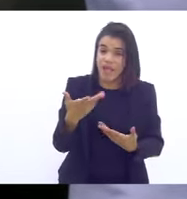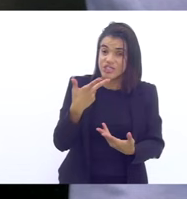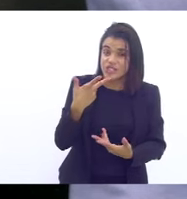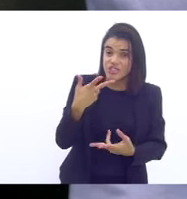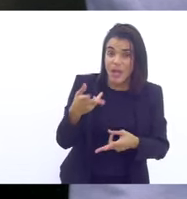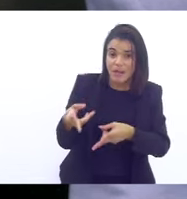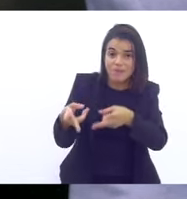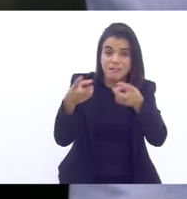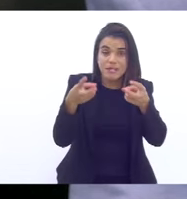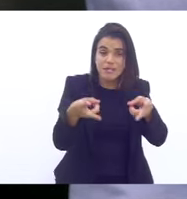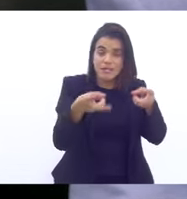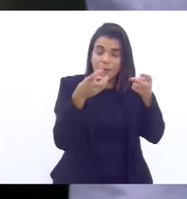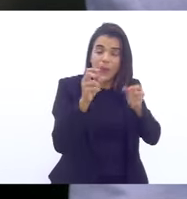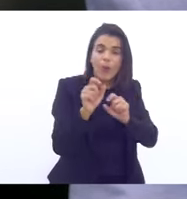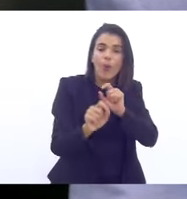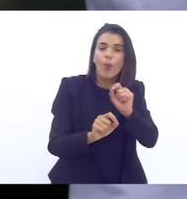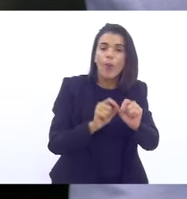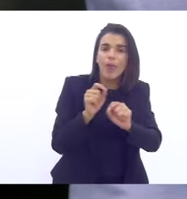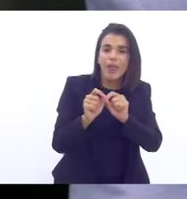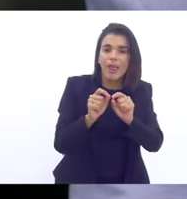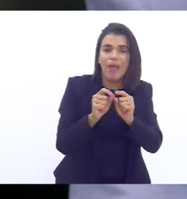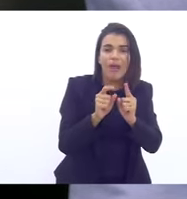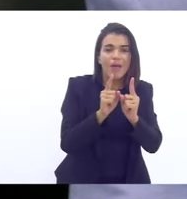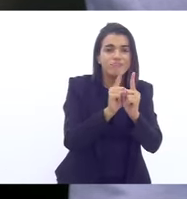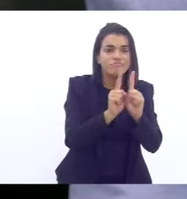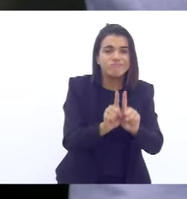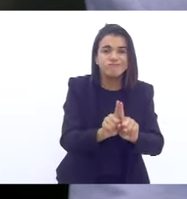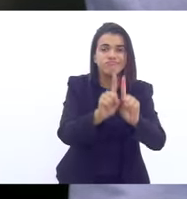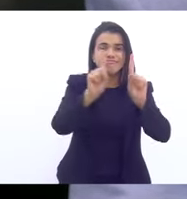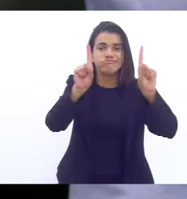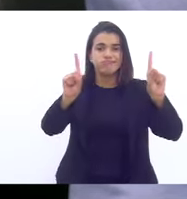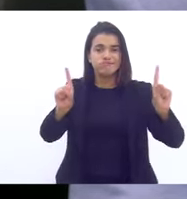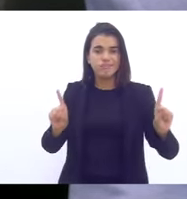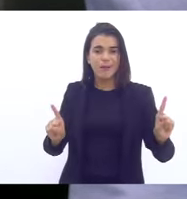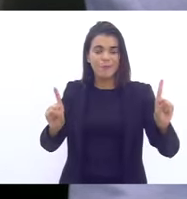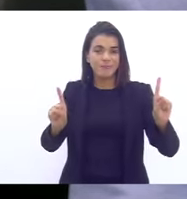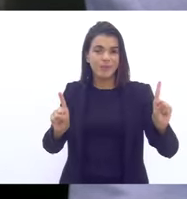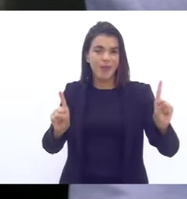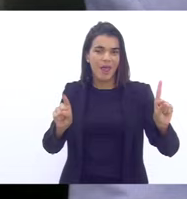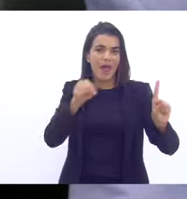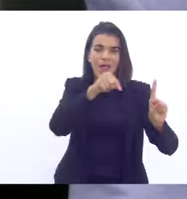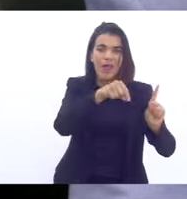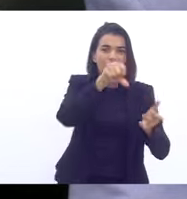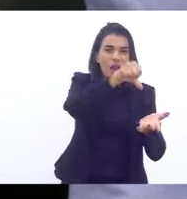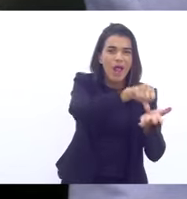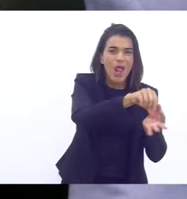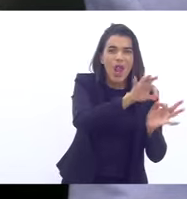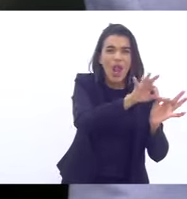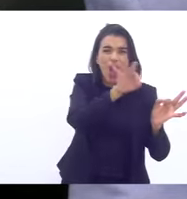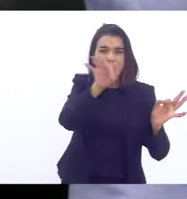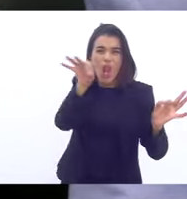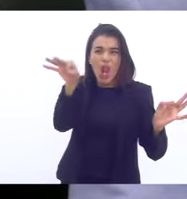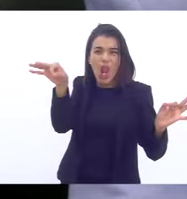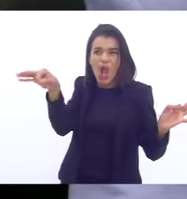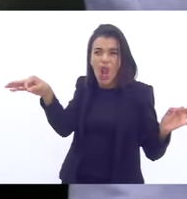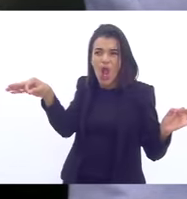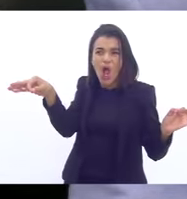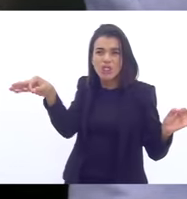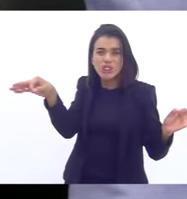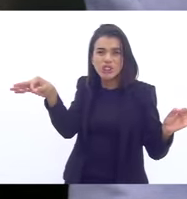tem percebido, é esse distanciamento, onde a regulação e a fiscalização estão separadas,